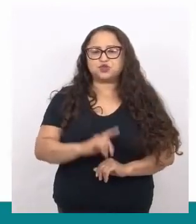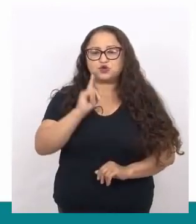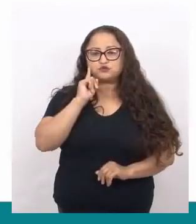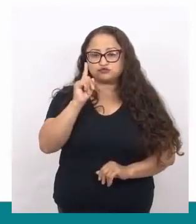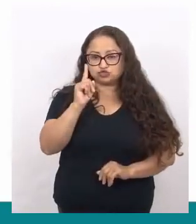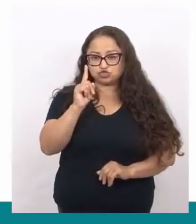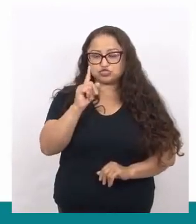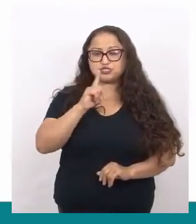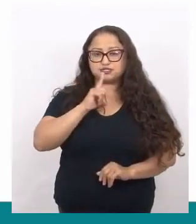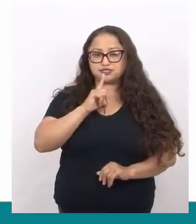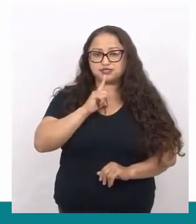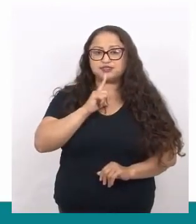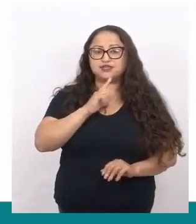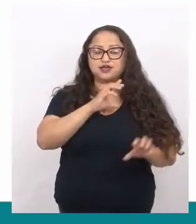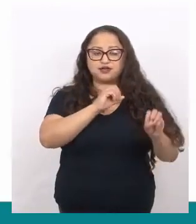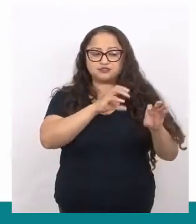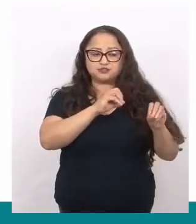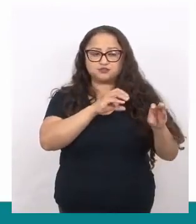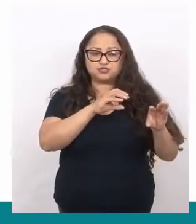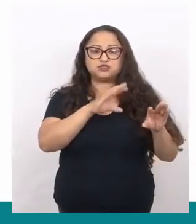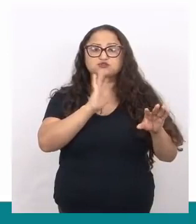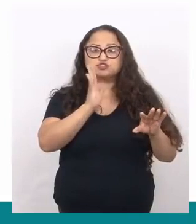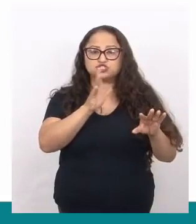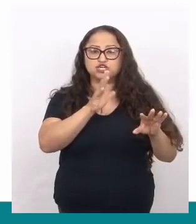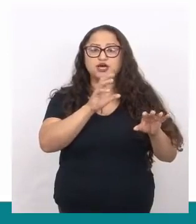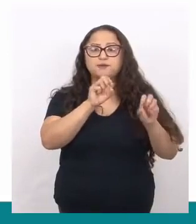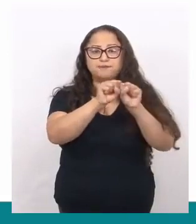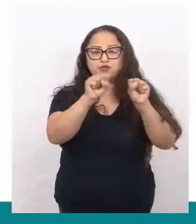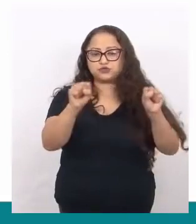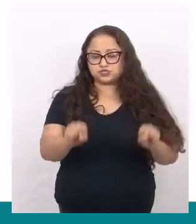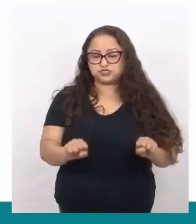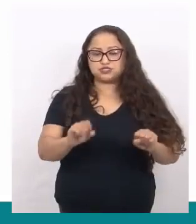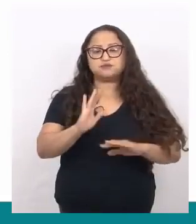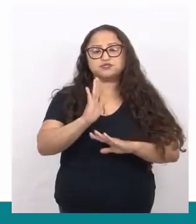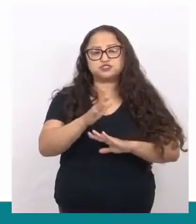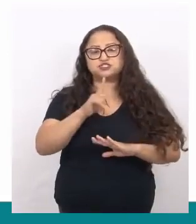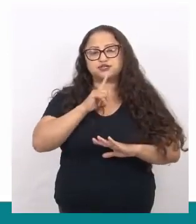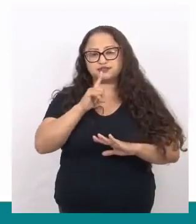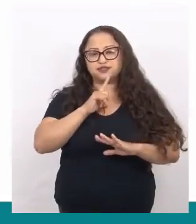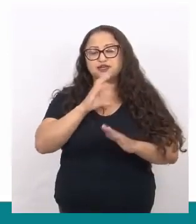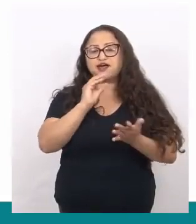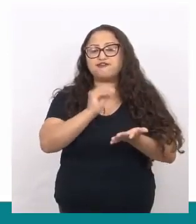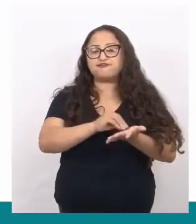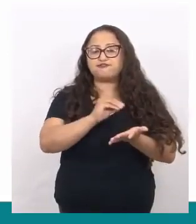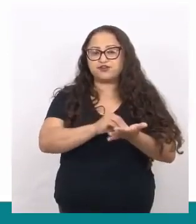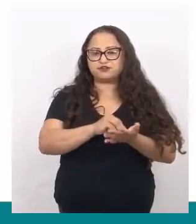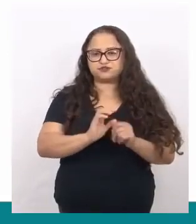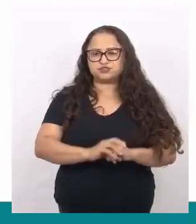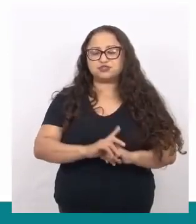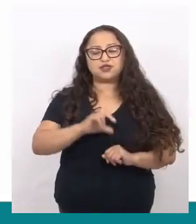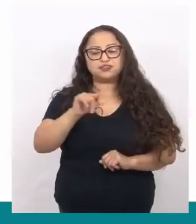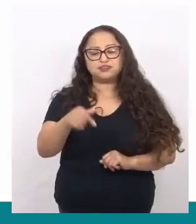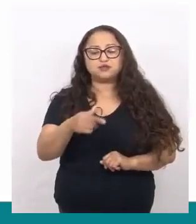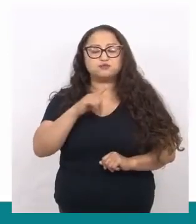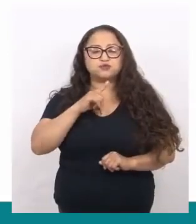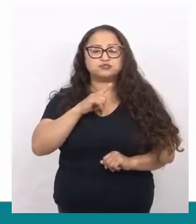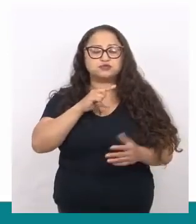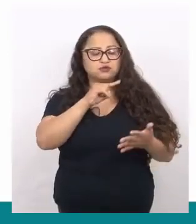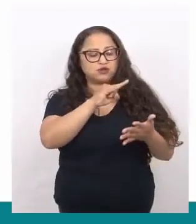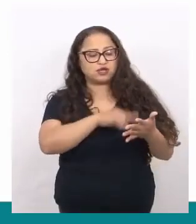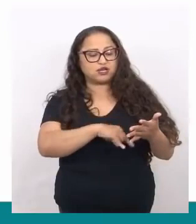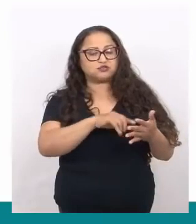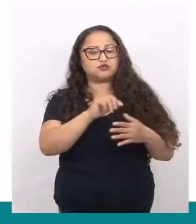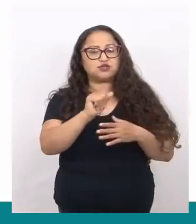online, tudo foi associado automaticamente e já foi considerado para o saldo. No dia seguinte, gerou o relatório do